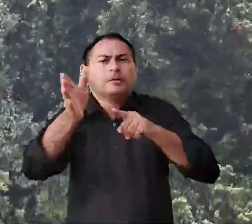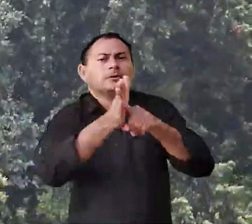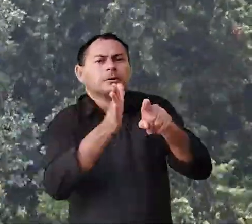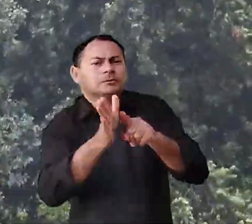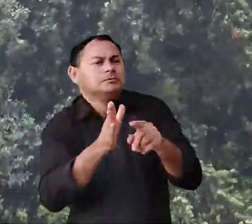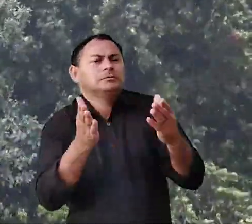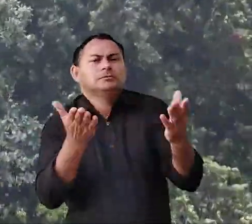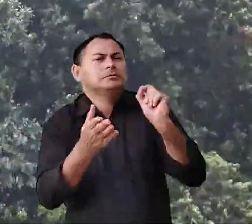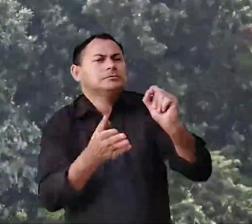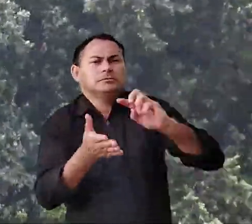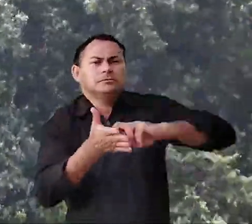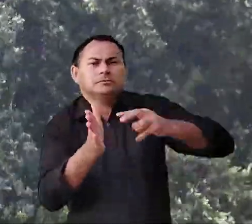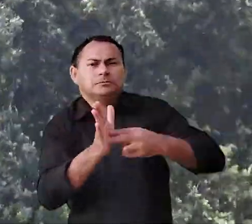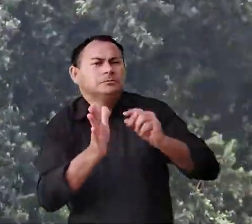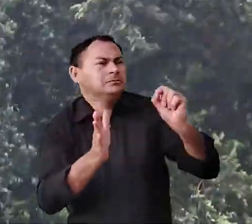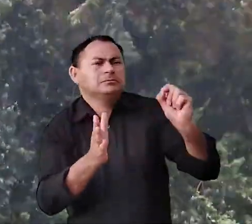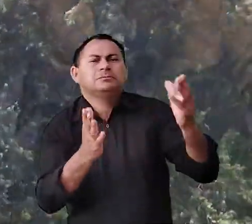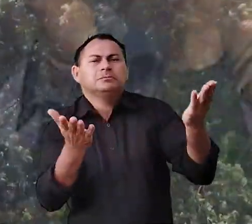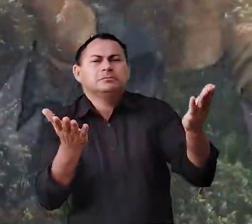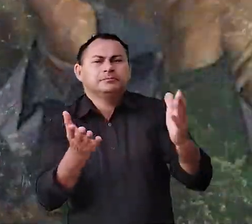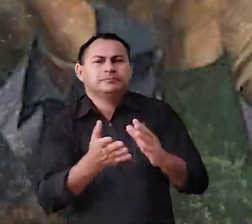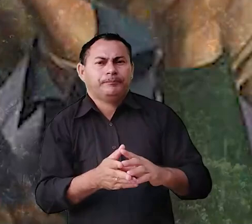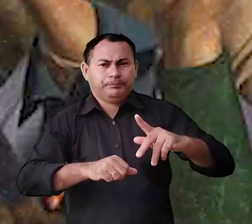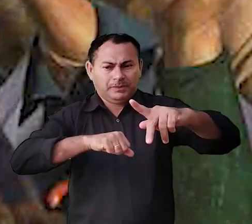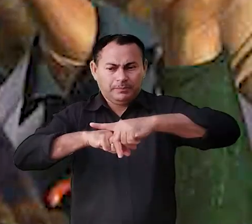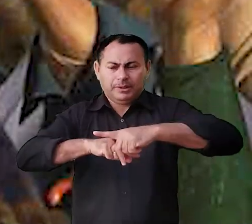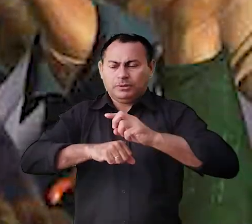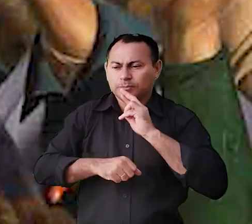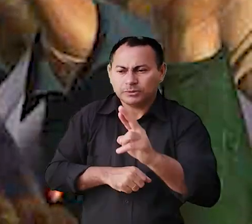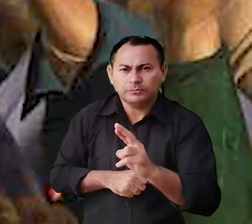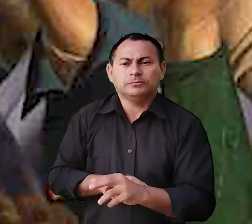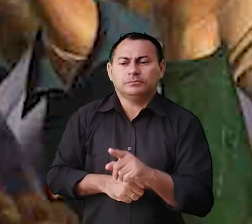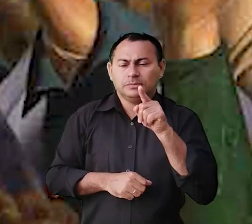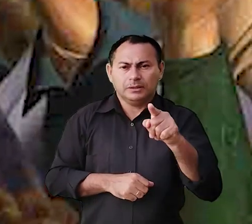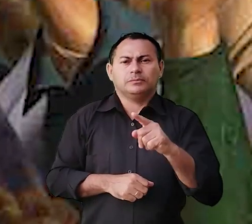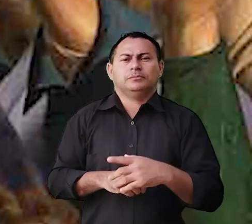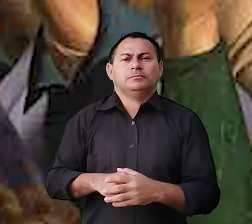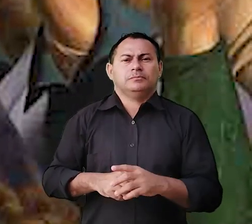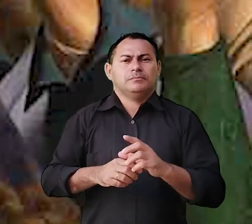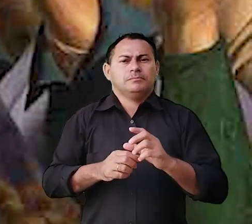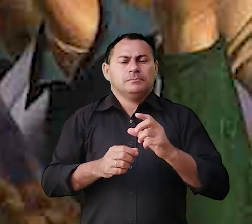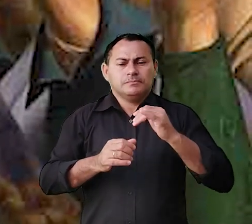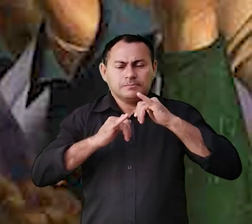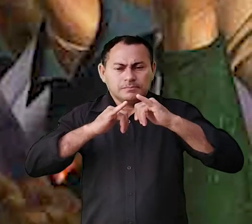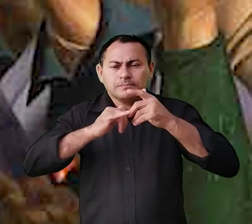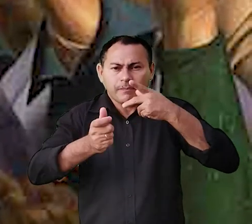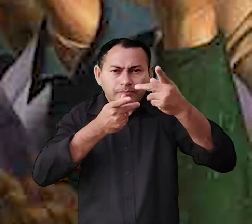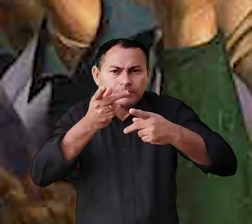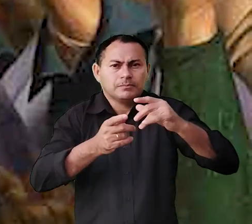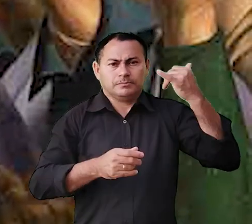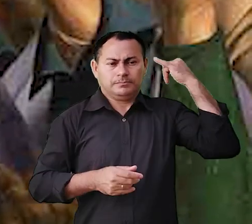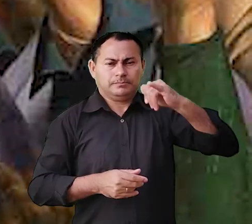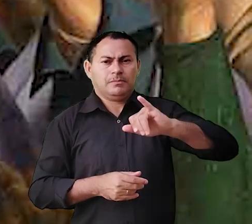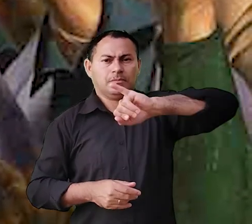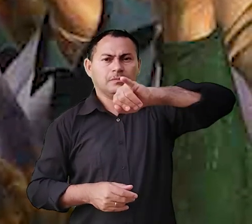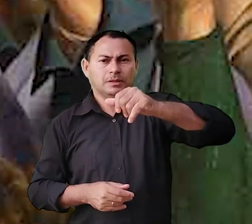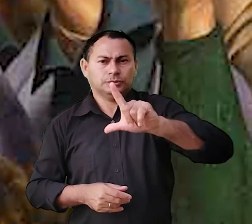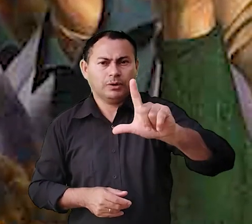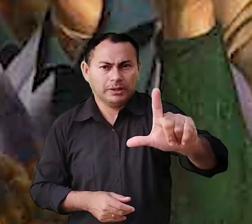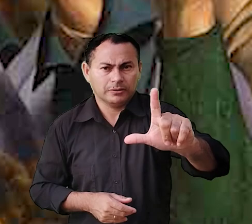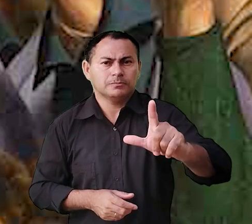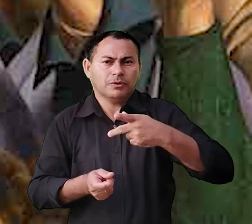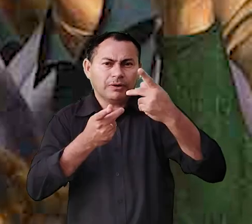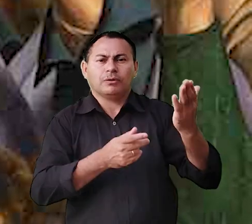forte, perguntaram: que significa isto? Pedro respondeu: isto é o que foi predito pelo